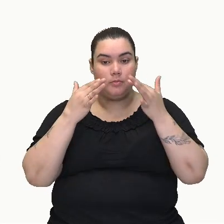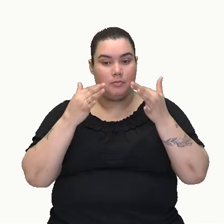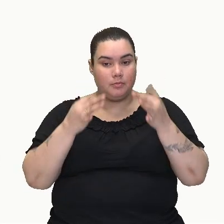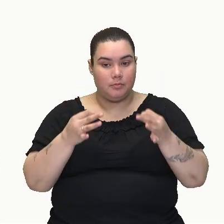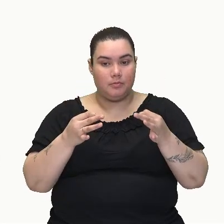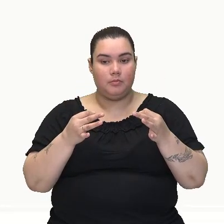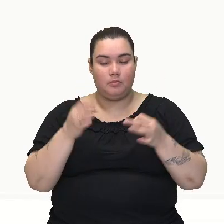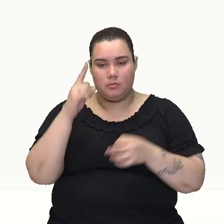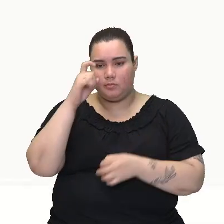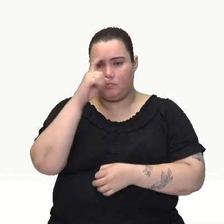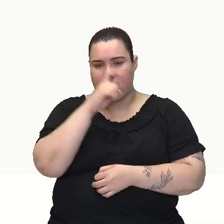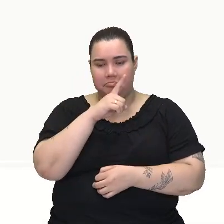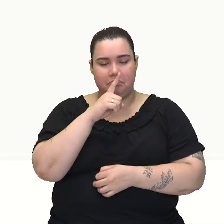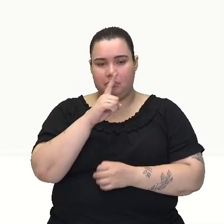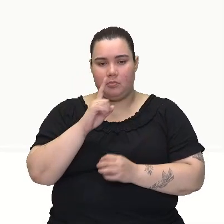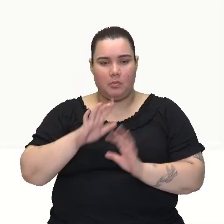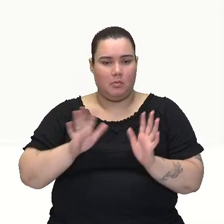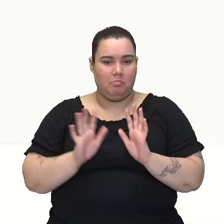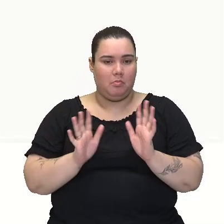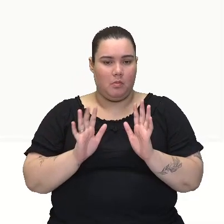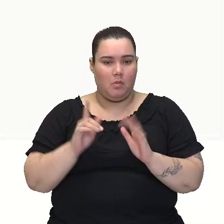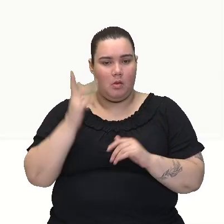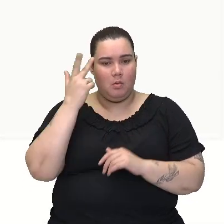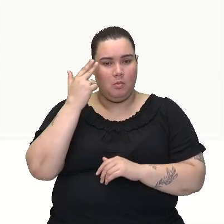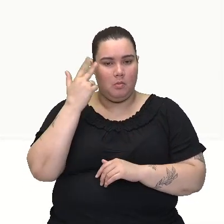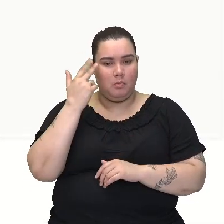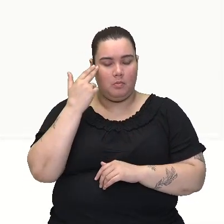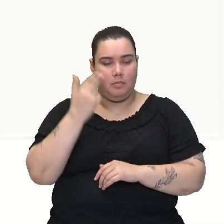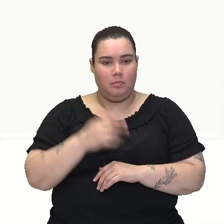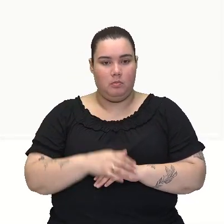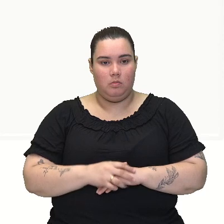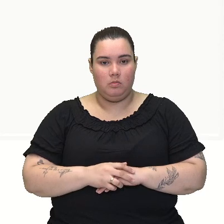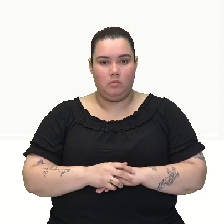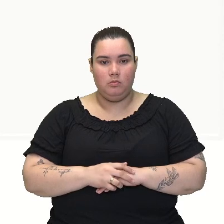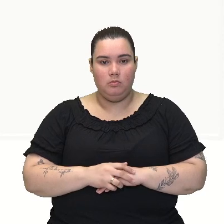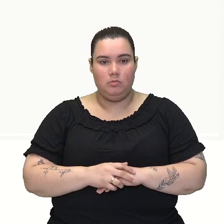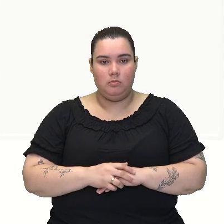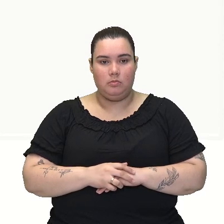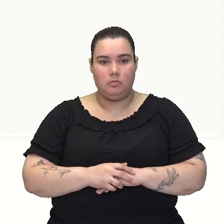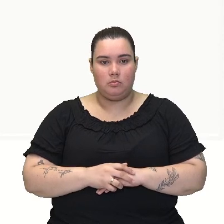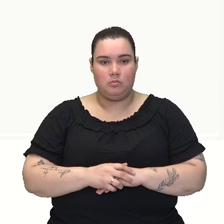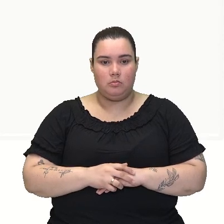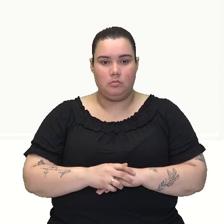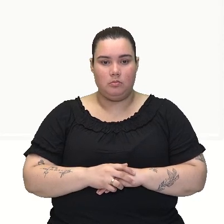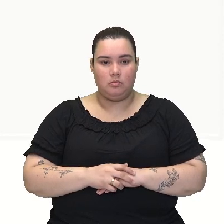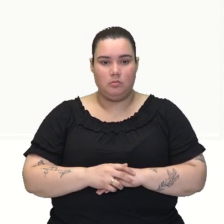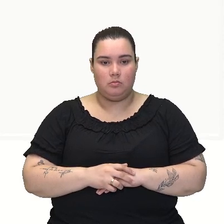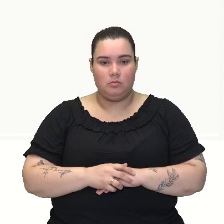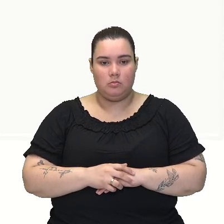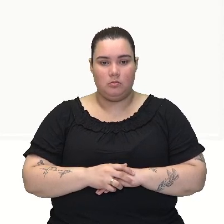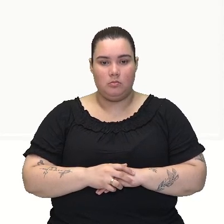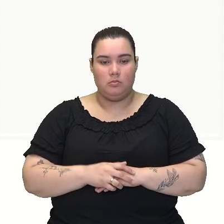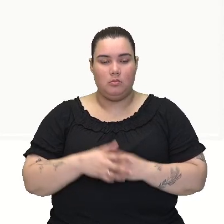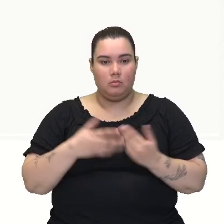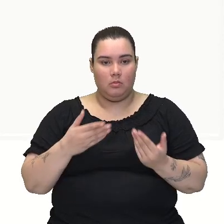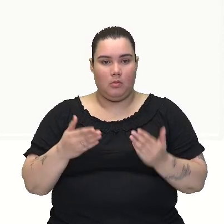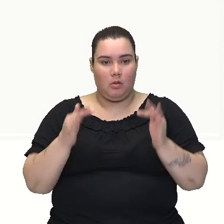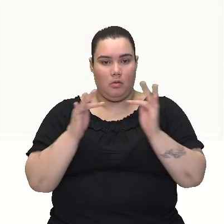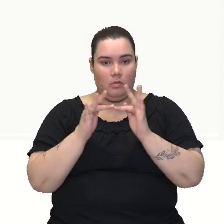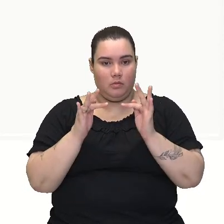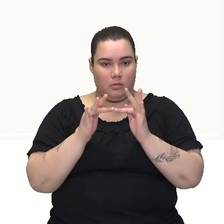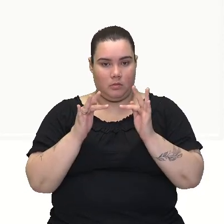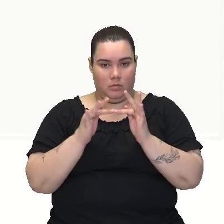não é difícil, é tranquilo, tá? Vocês vão compreender. Dada a função, tá ali a